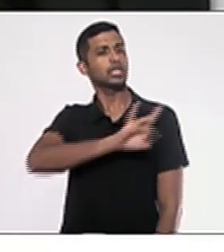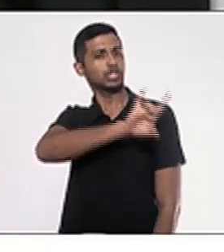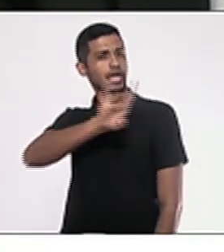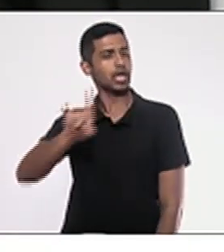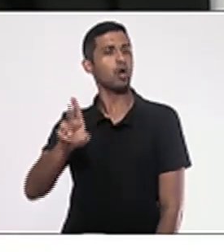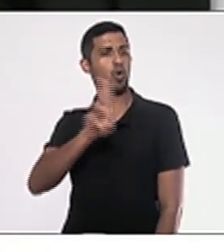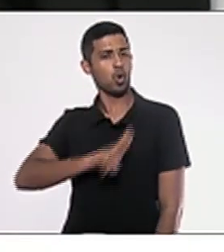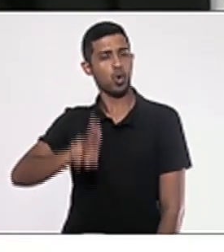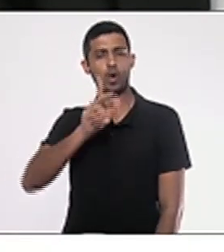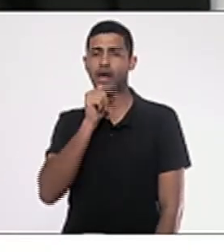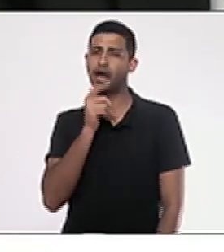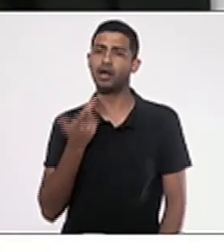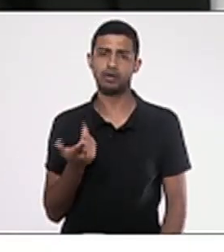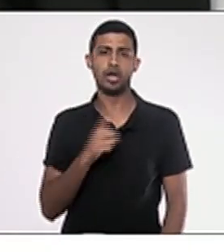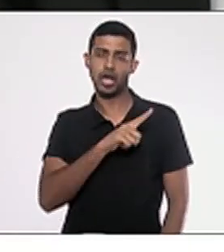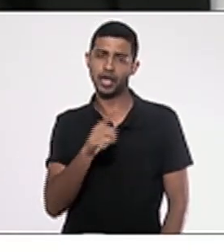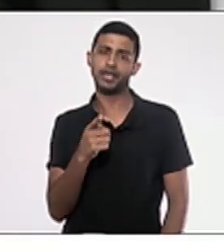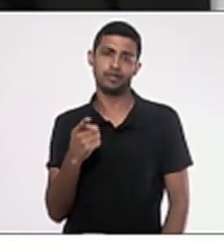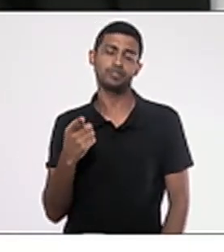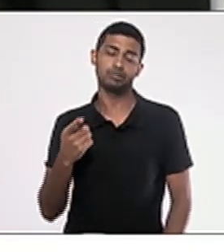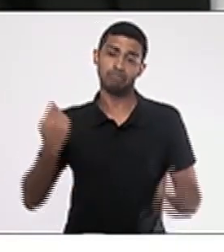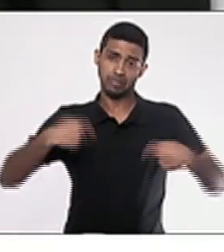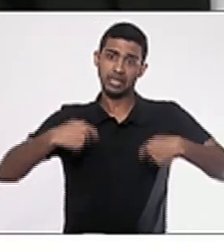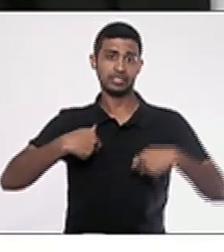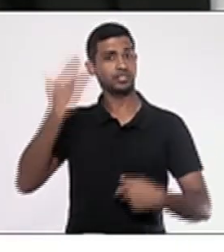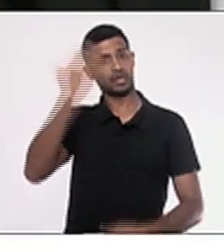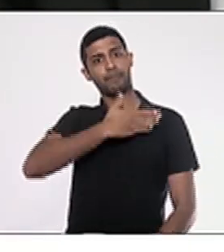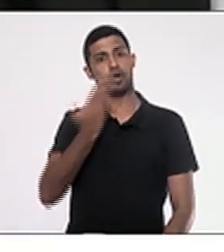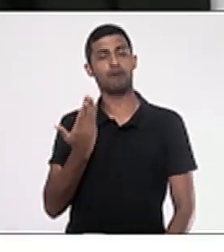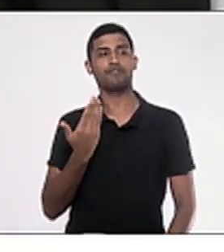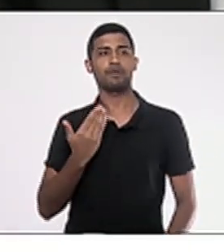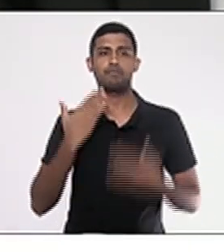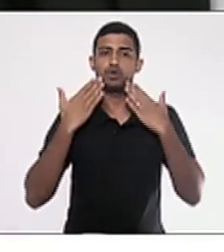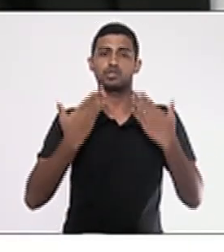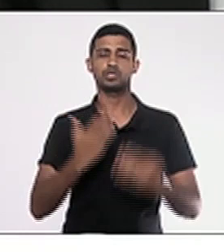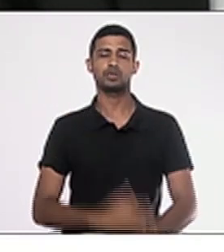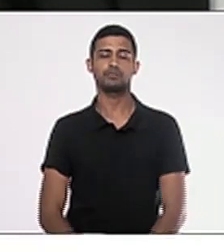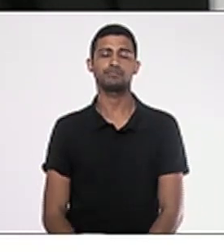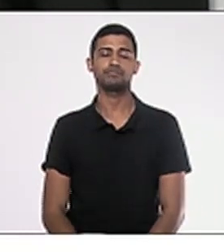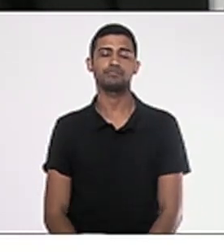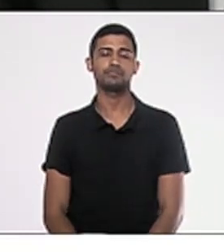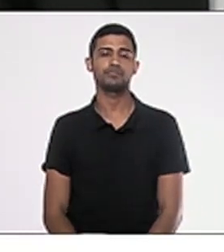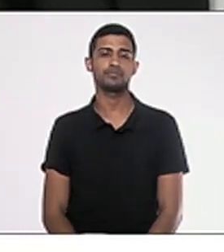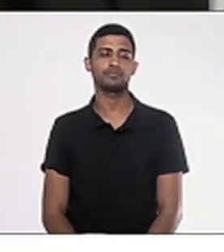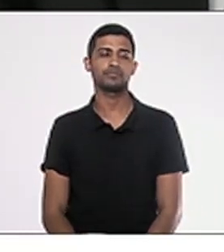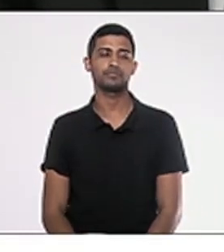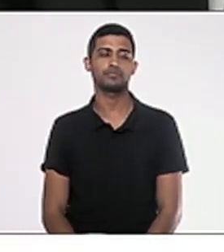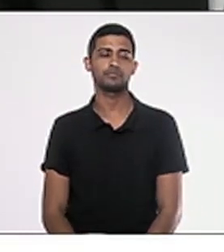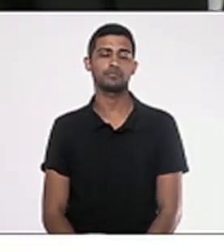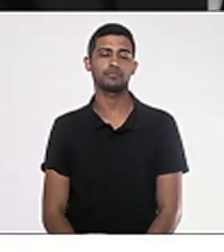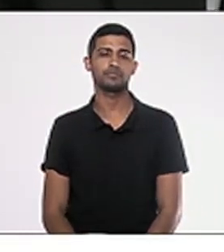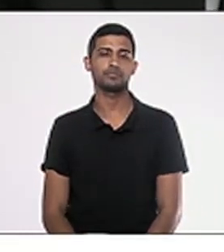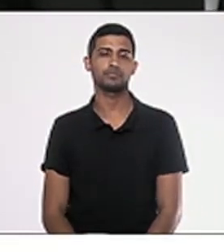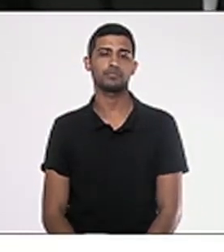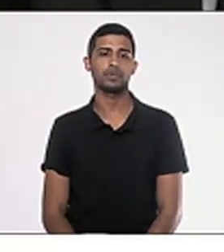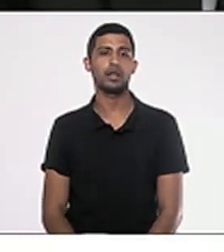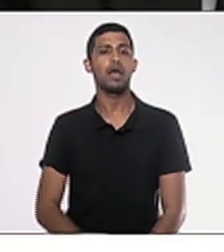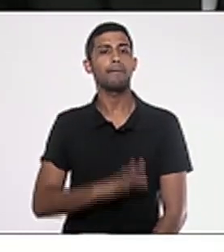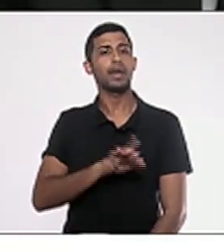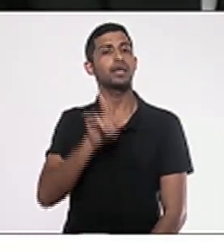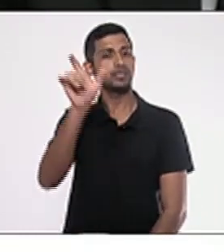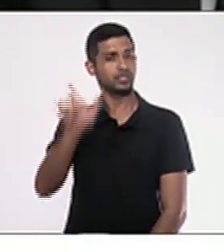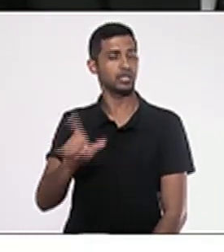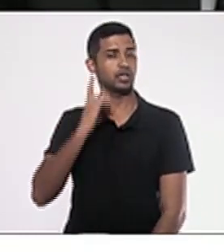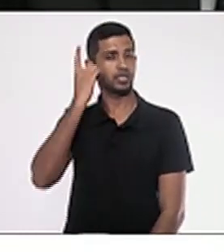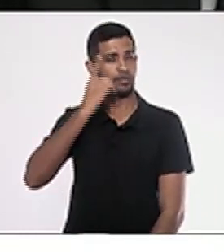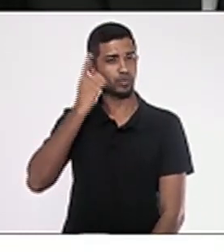que ainda dependem dessa prova técnica específica. Com relação à fala do deputado Thiago